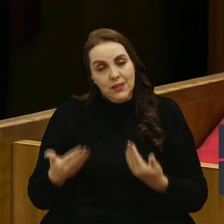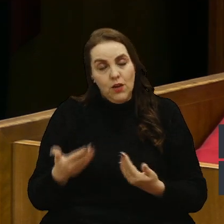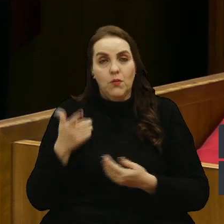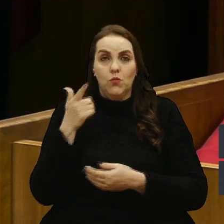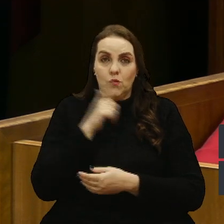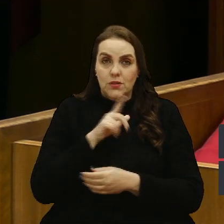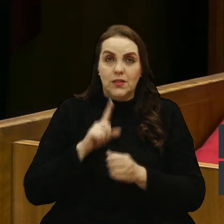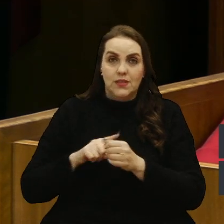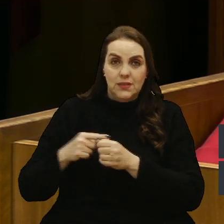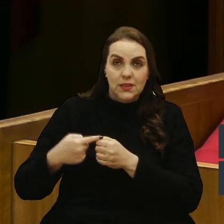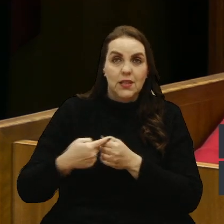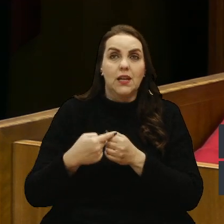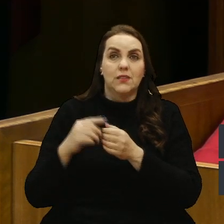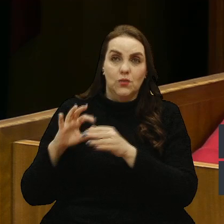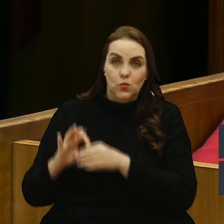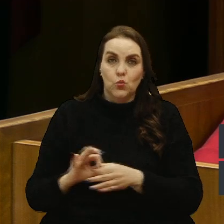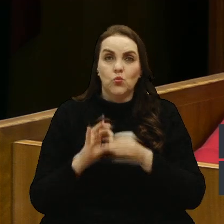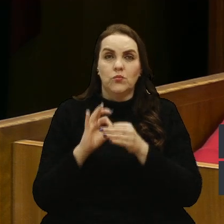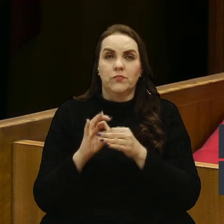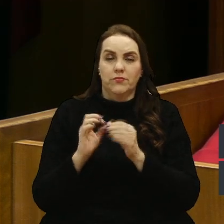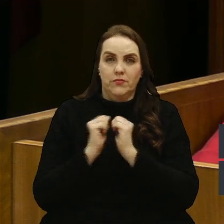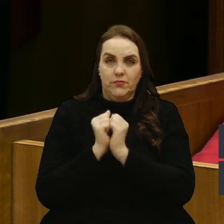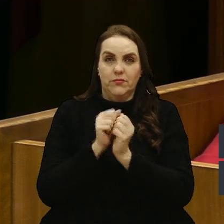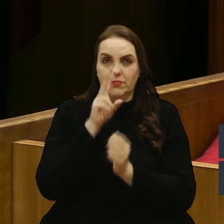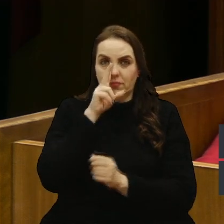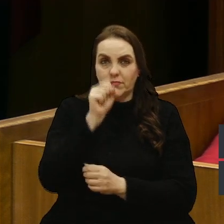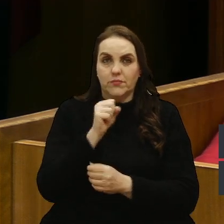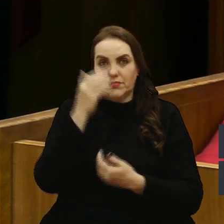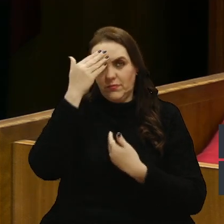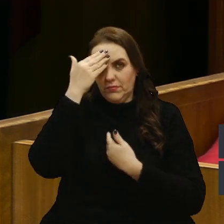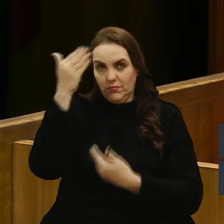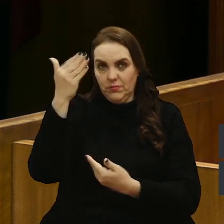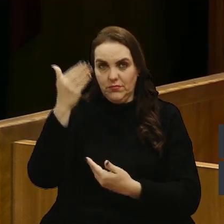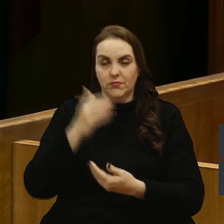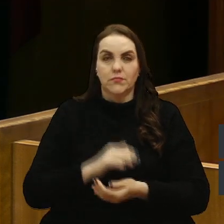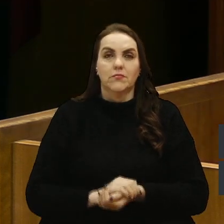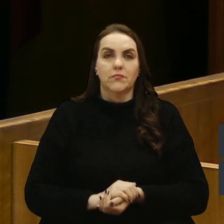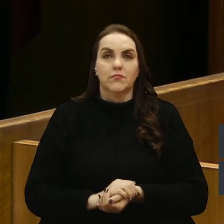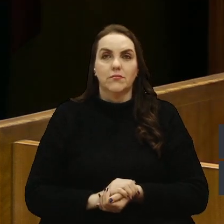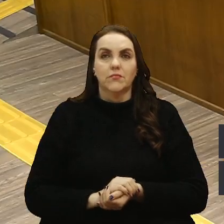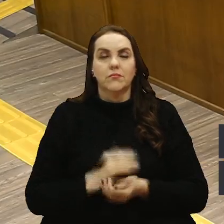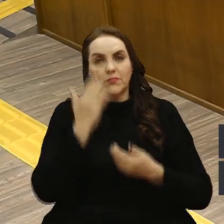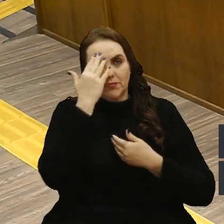cidade unida, forte. Obrigado pela atenção. Muito obrigado. Obrigado.